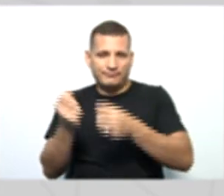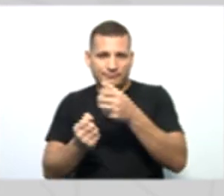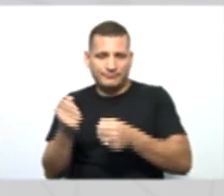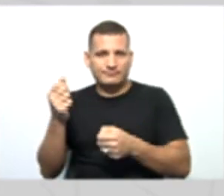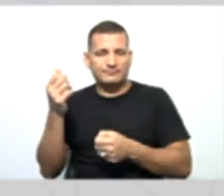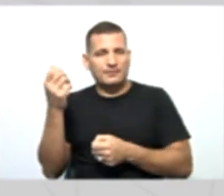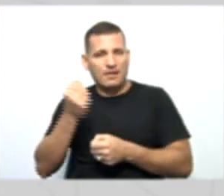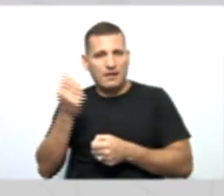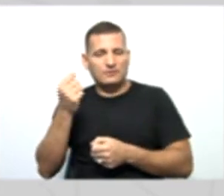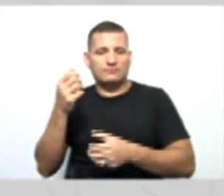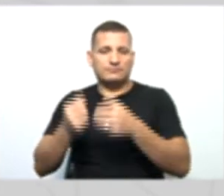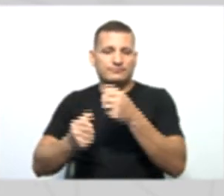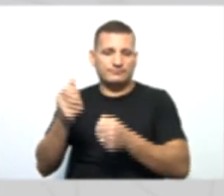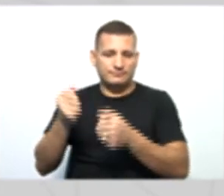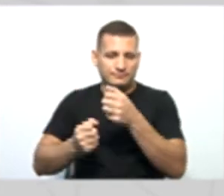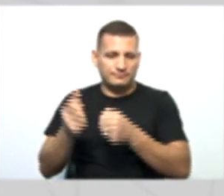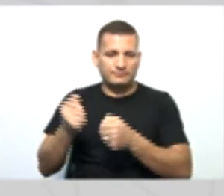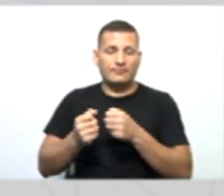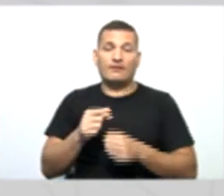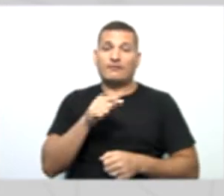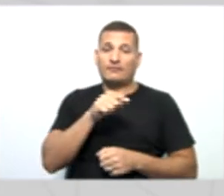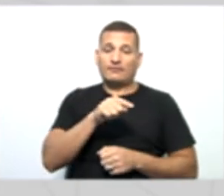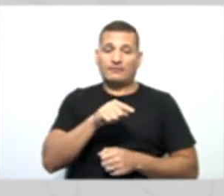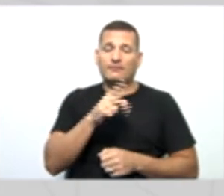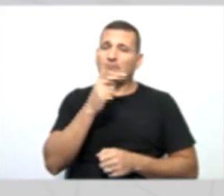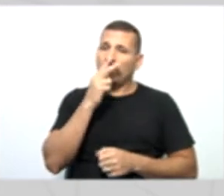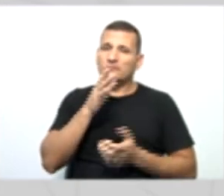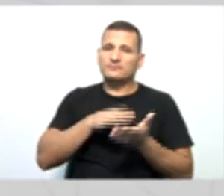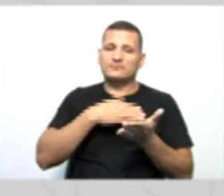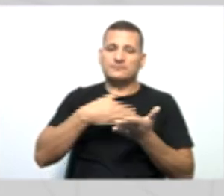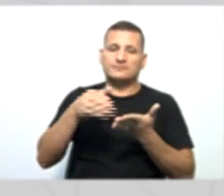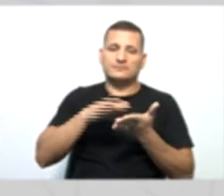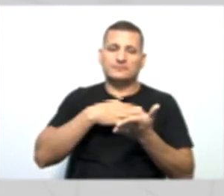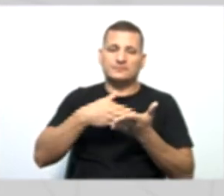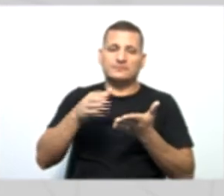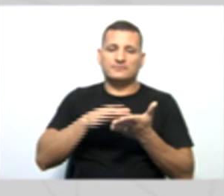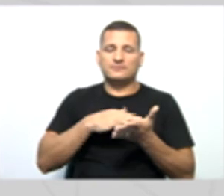Aqui a gente tem uma barra eu considero que é manteiga,